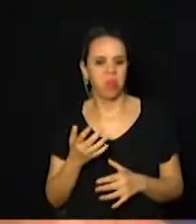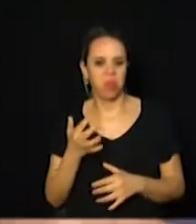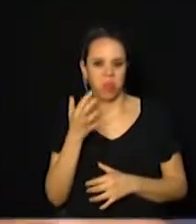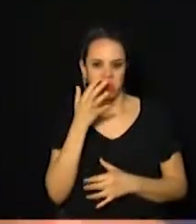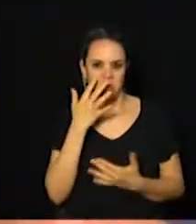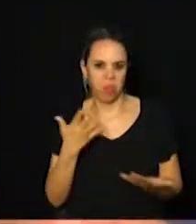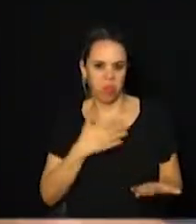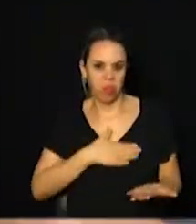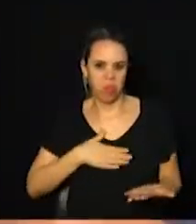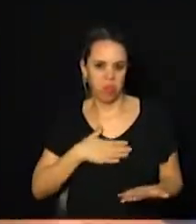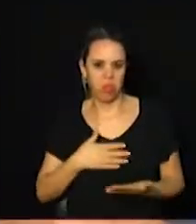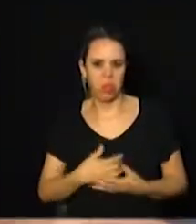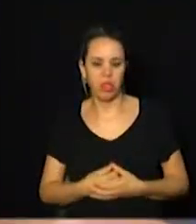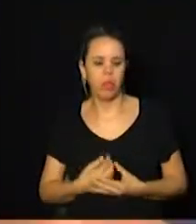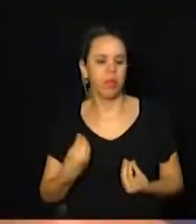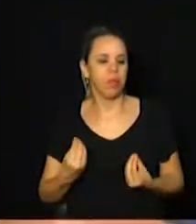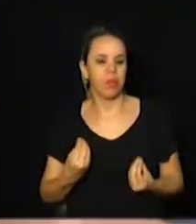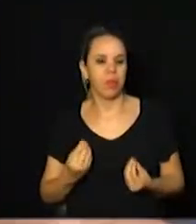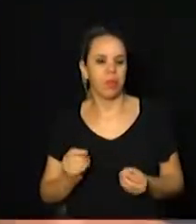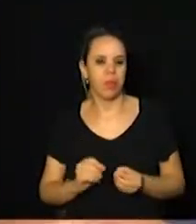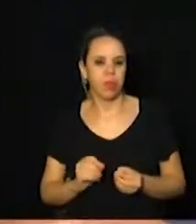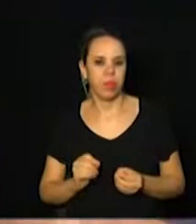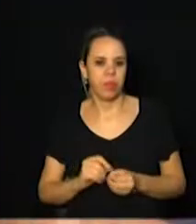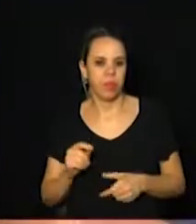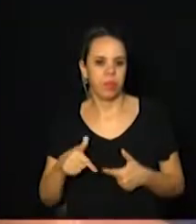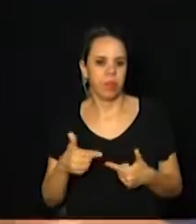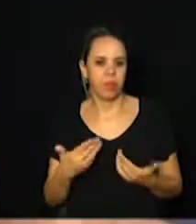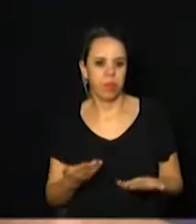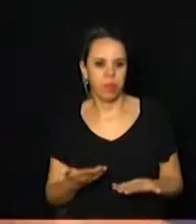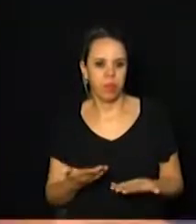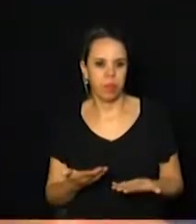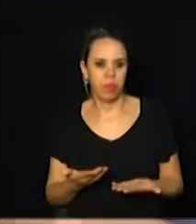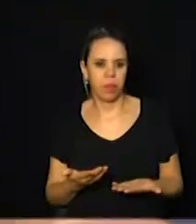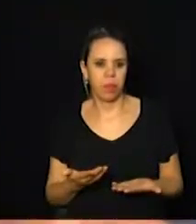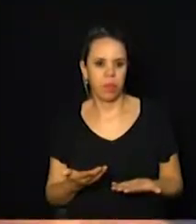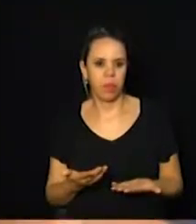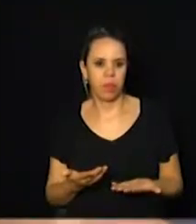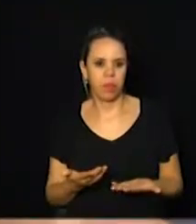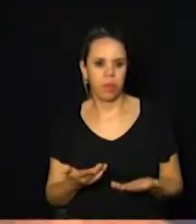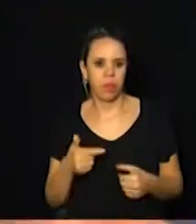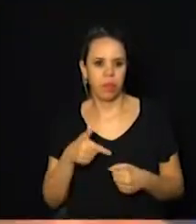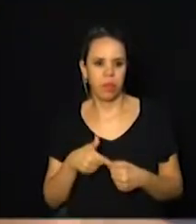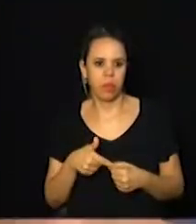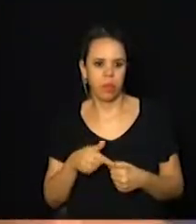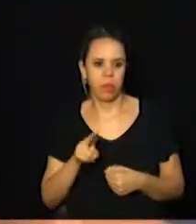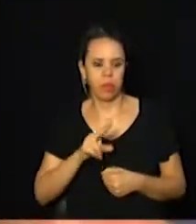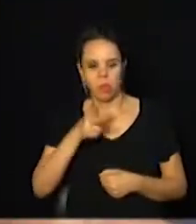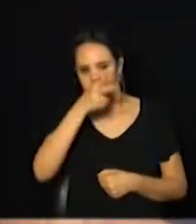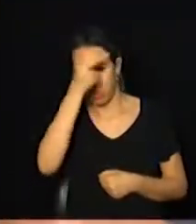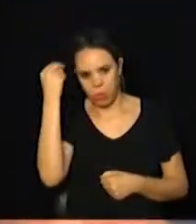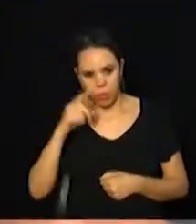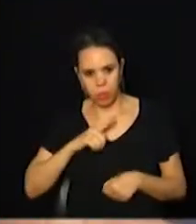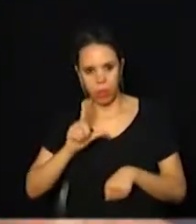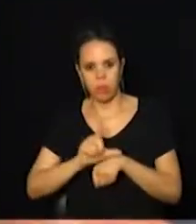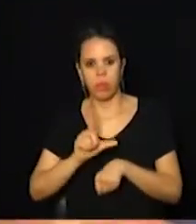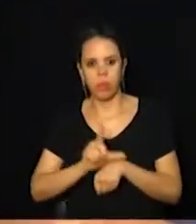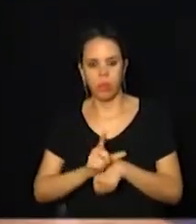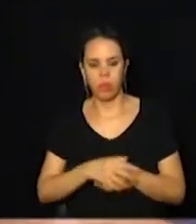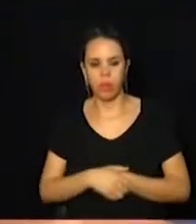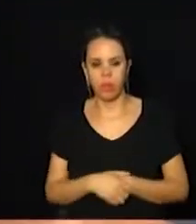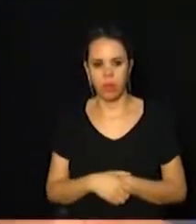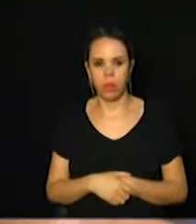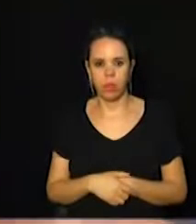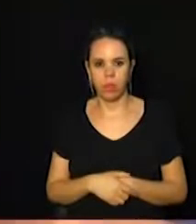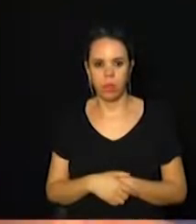admira como é que é feito como é que trabalhado e começa é feito esse posto de utilidade pública que tem loja de conveniência